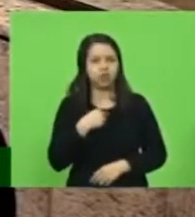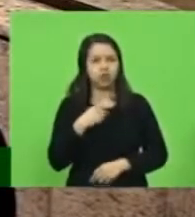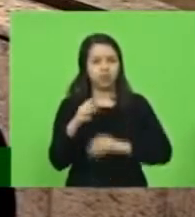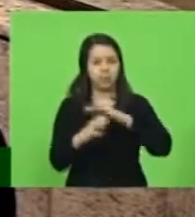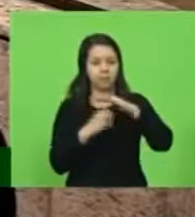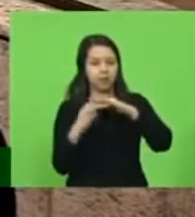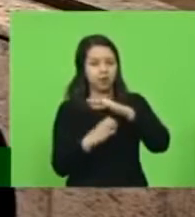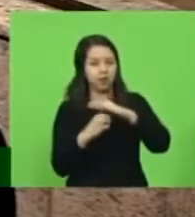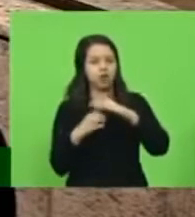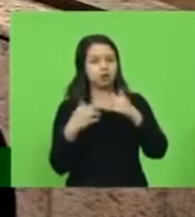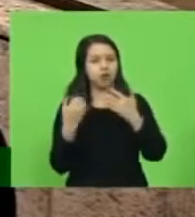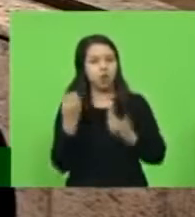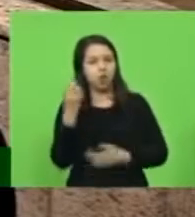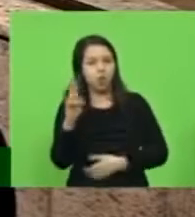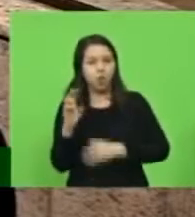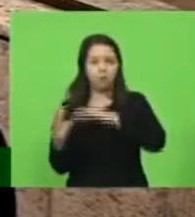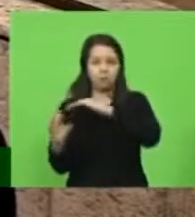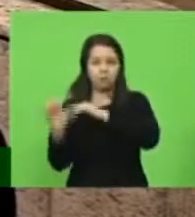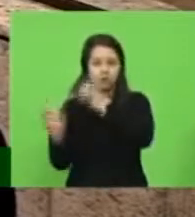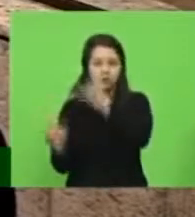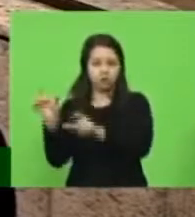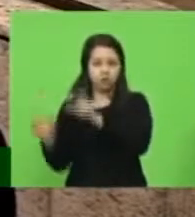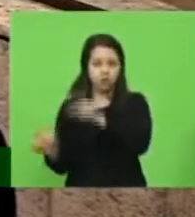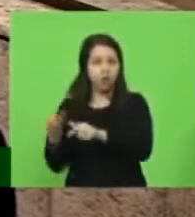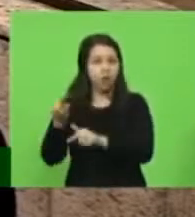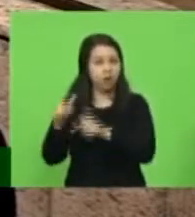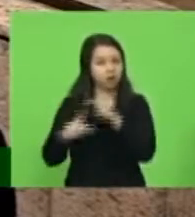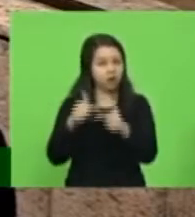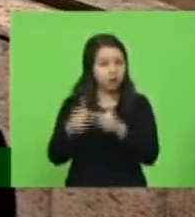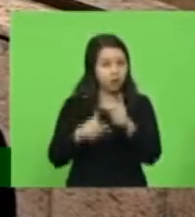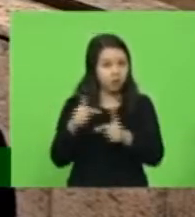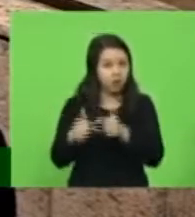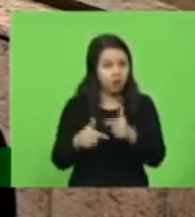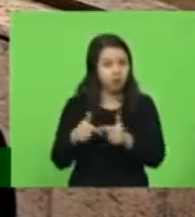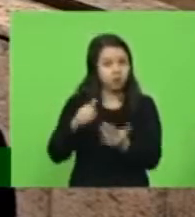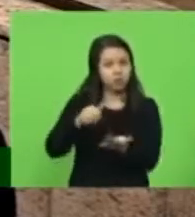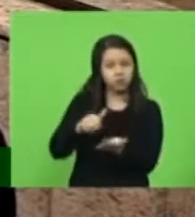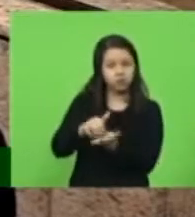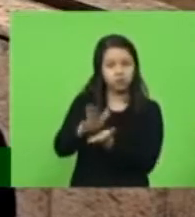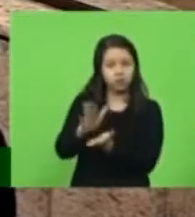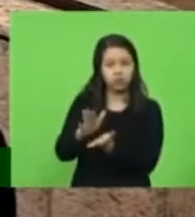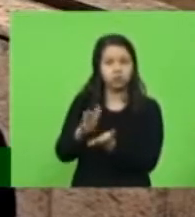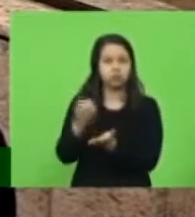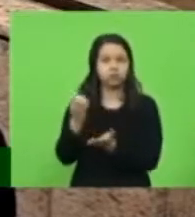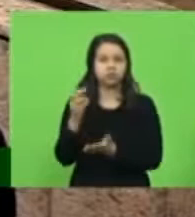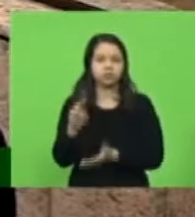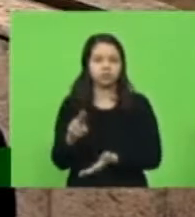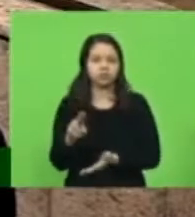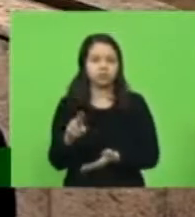até pessoas que estão no ofício do seu trabalho, que foram demitidas ou que tiveram